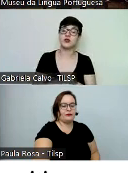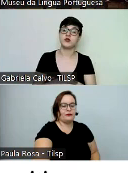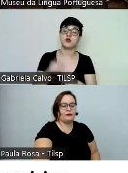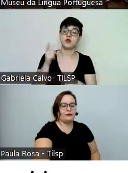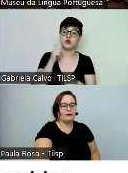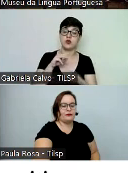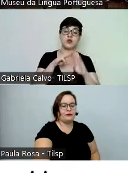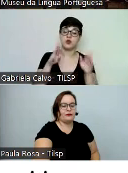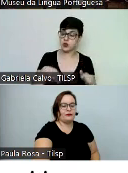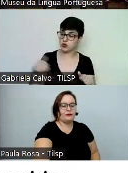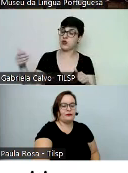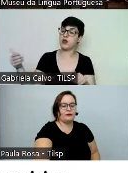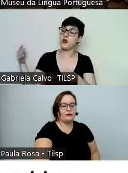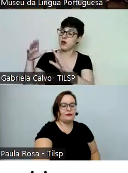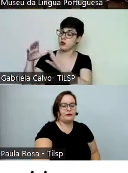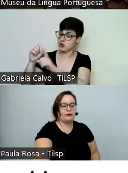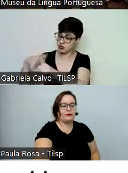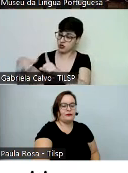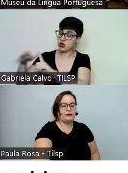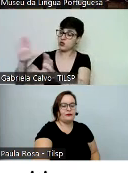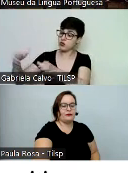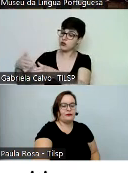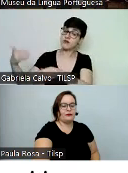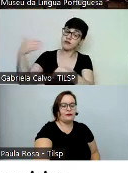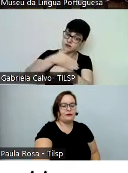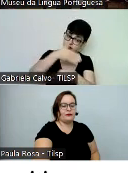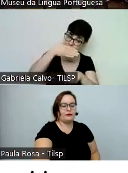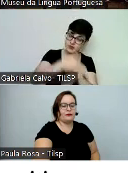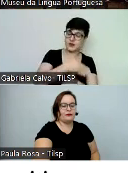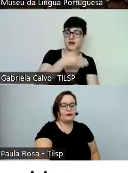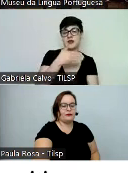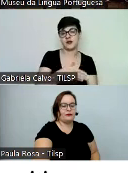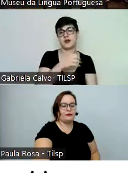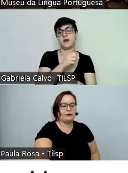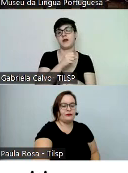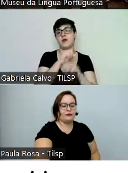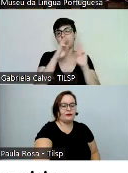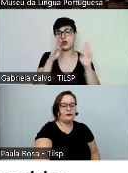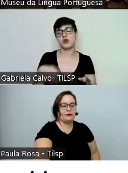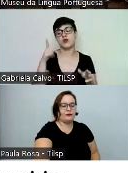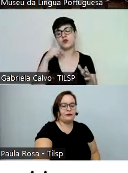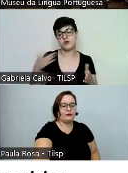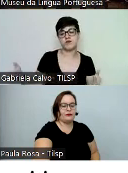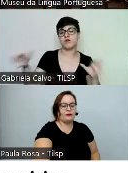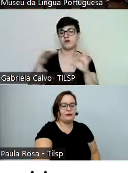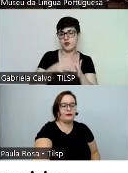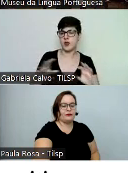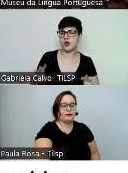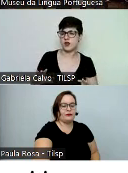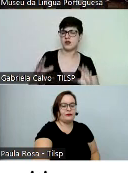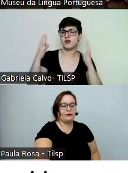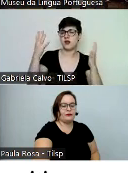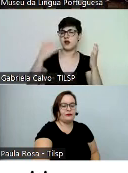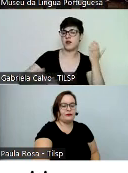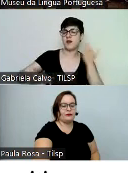das Comunidades para criar para ajudar a criar essas exposições e também trazê-los de volta para celebrar a